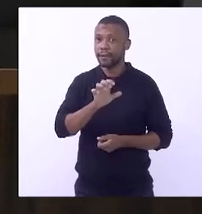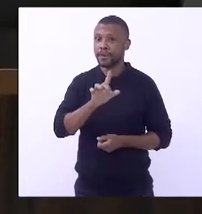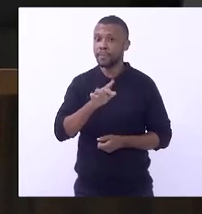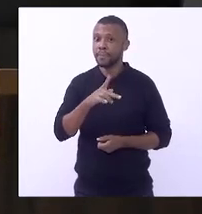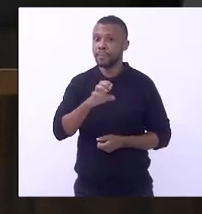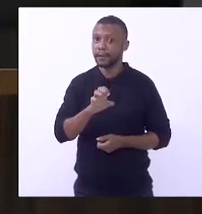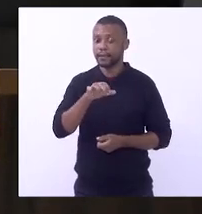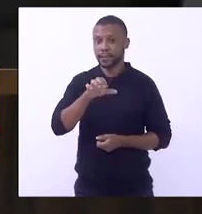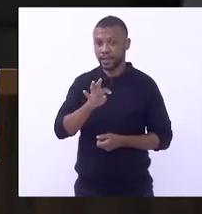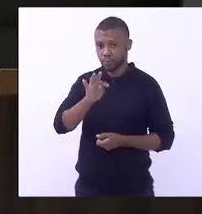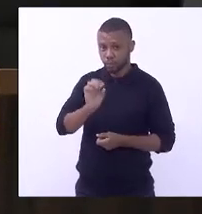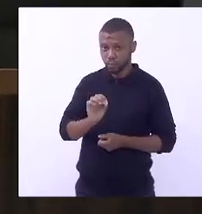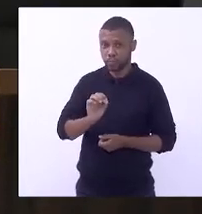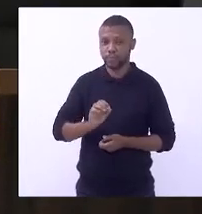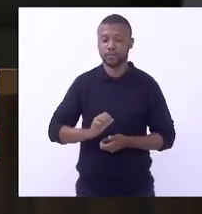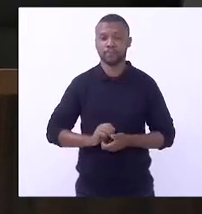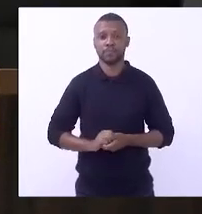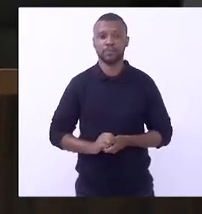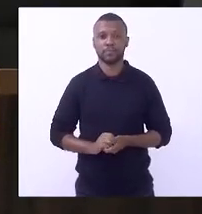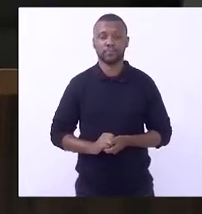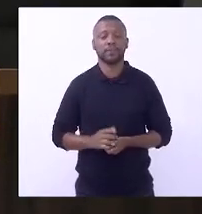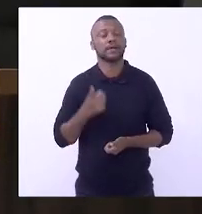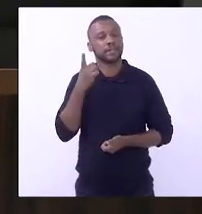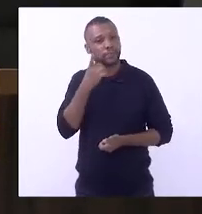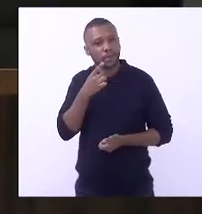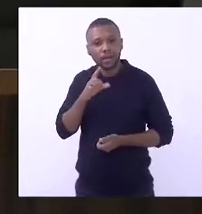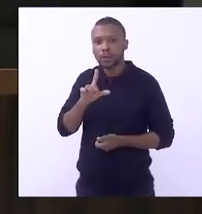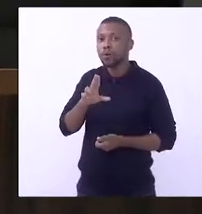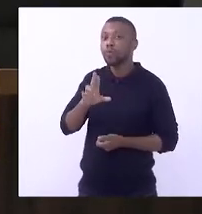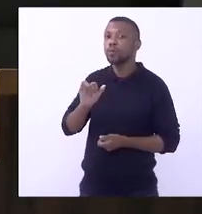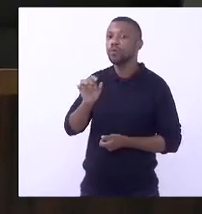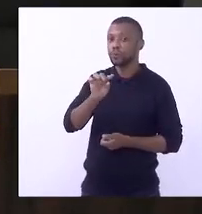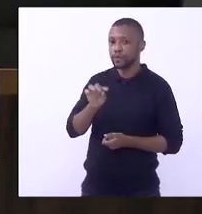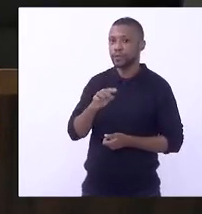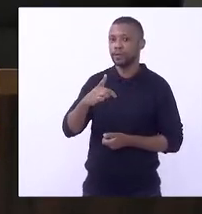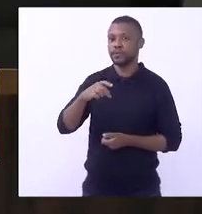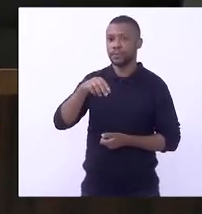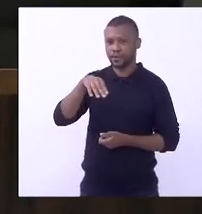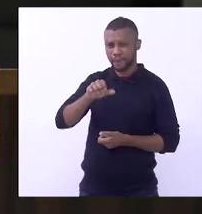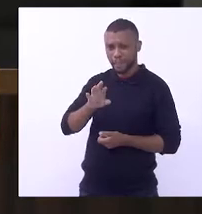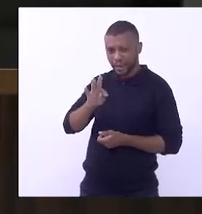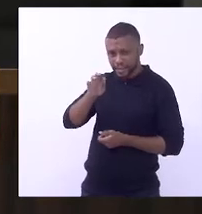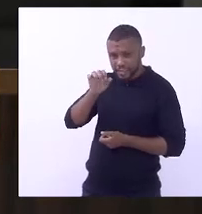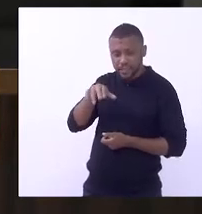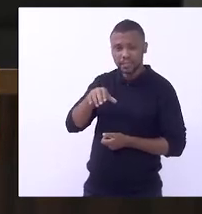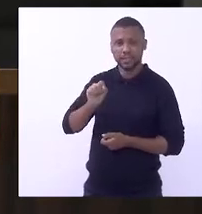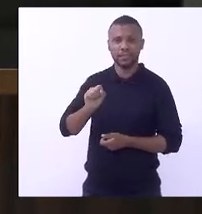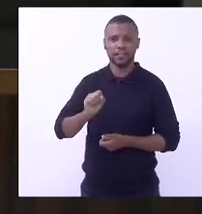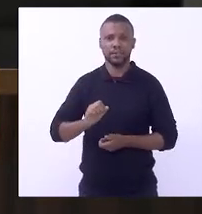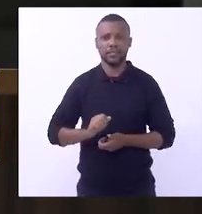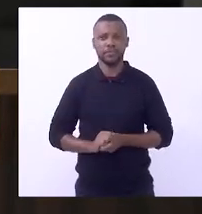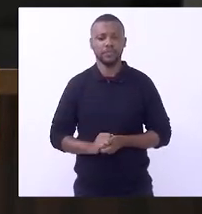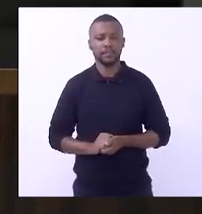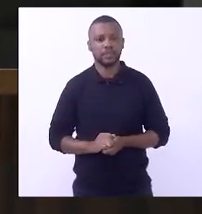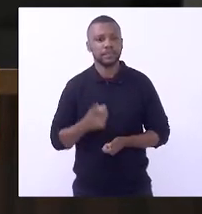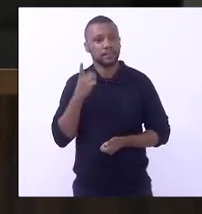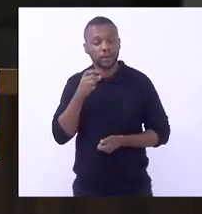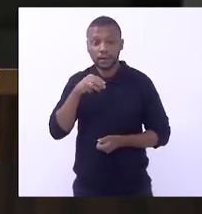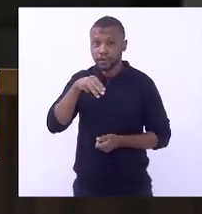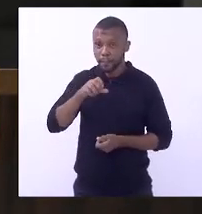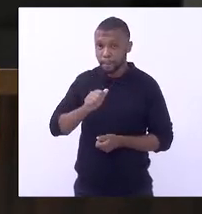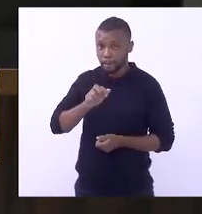deputado Jorge Felipe Neto, deputado Luiz Martins, deputado Luiz Martins, deputado Marcos